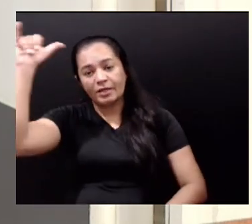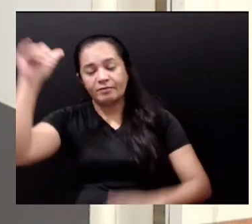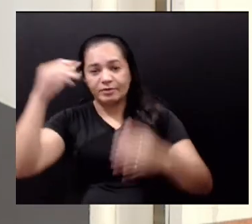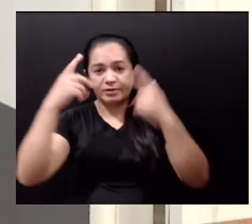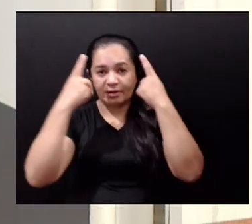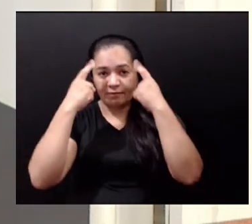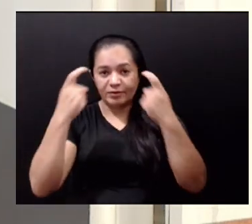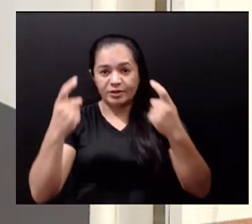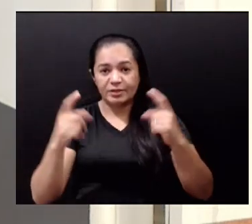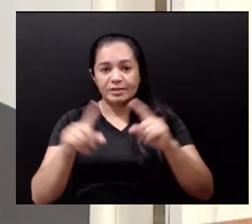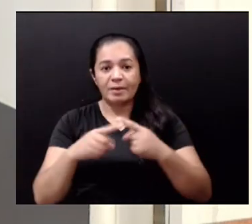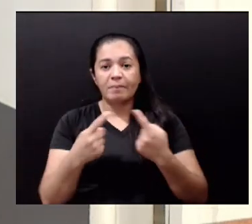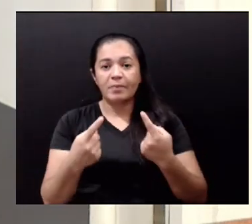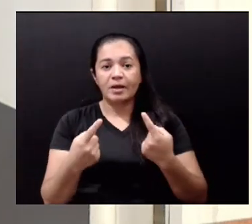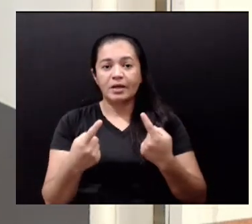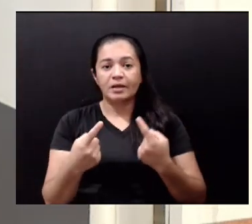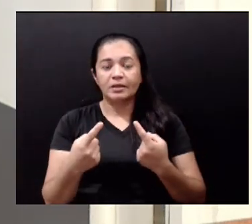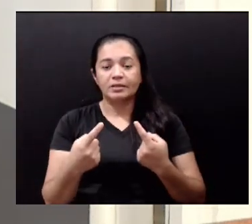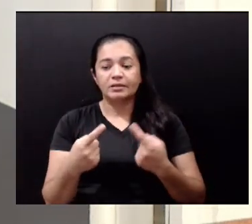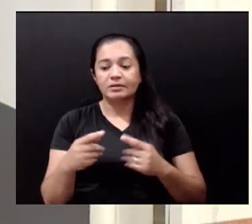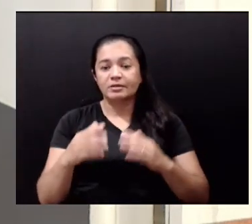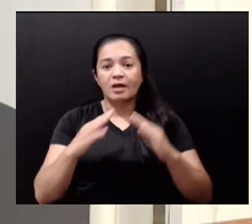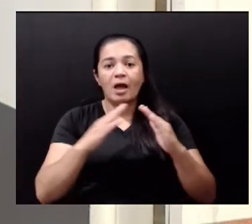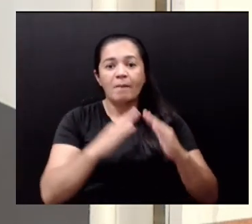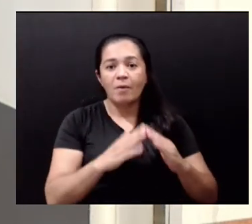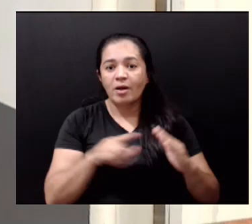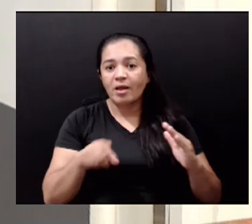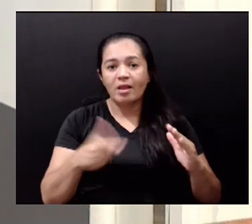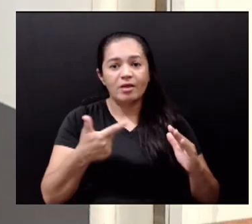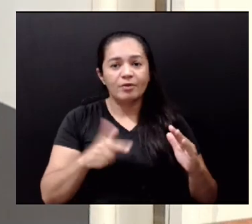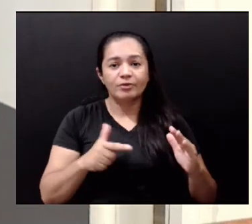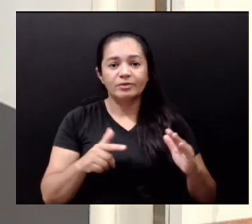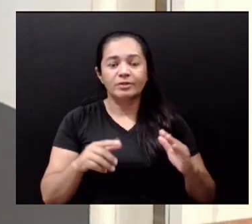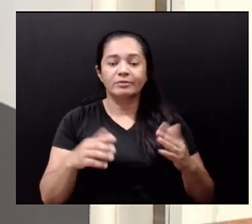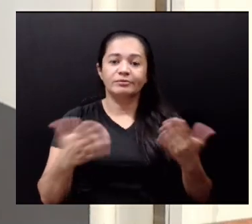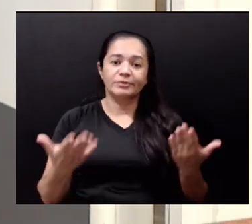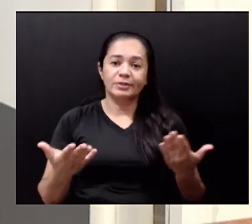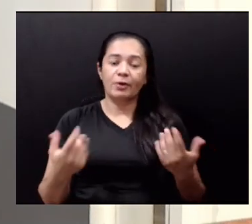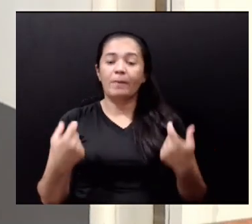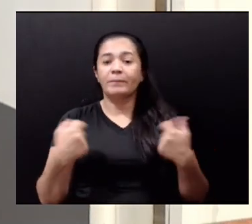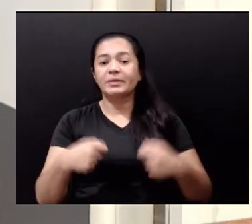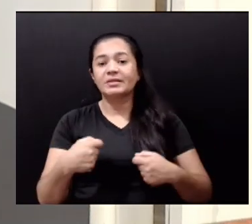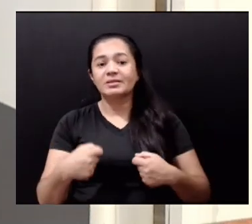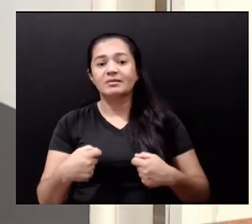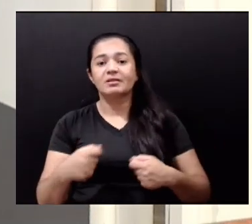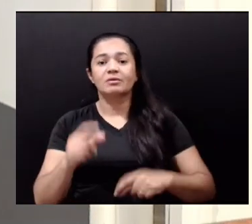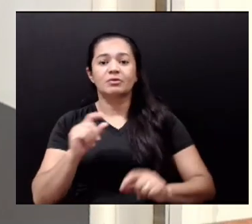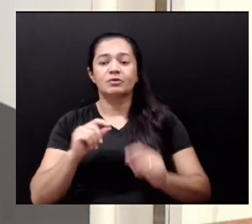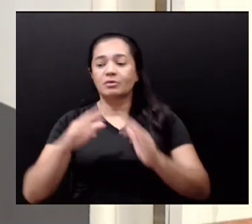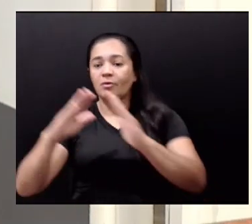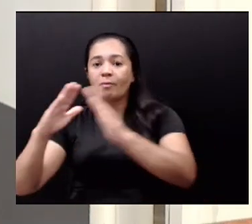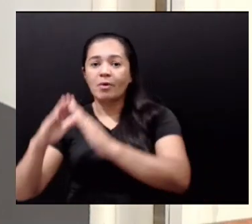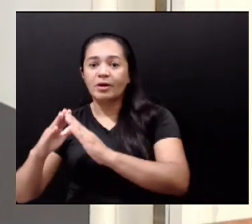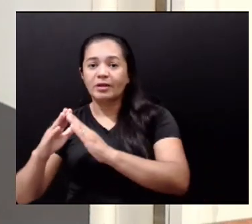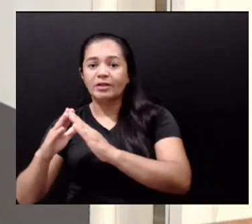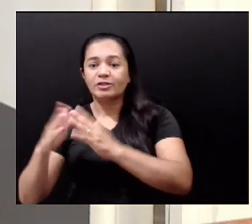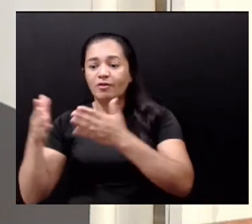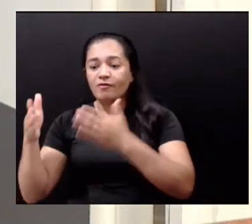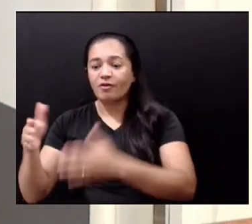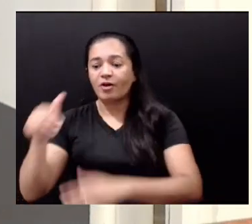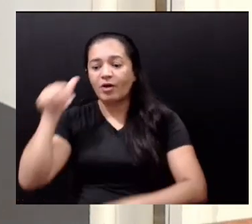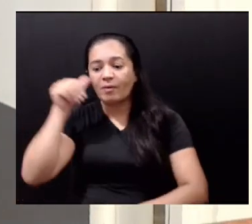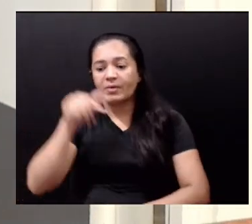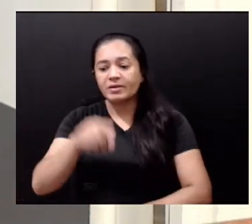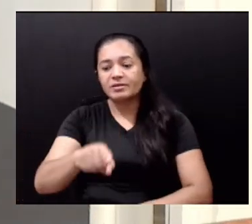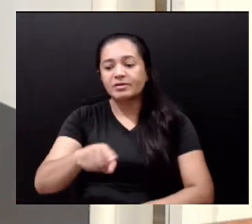onde ir com seus filhos, né? Então, a gente precisa dialogar com as políticas de moradia também, né? Não dá para... A gente propõe, a gente